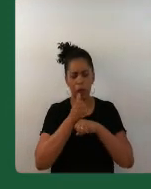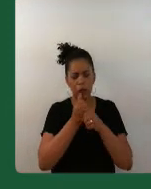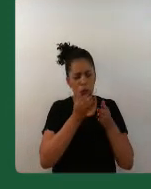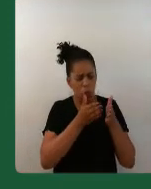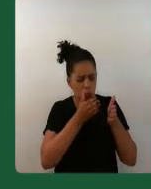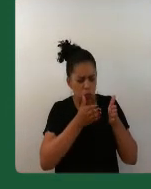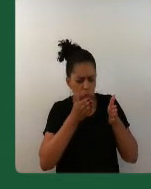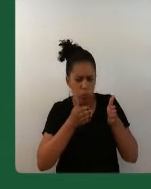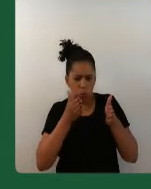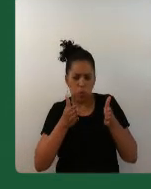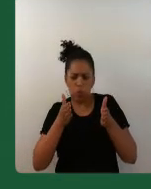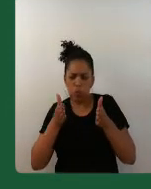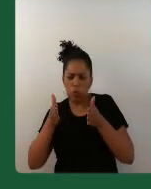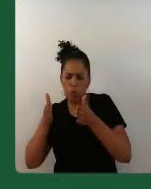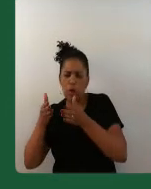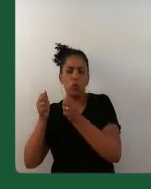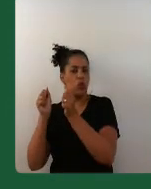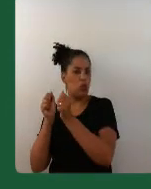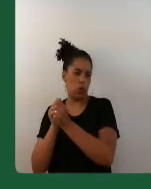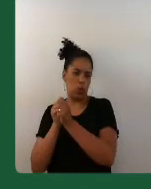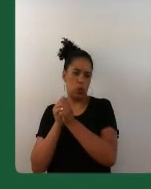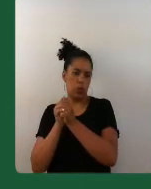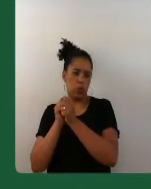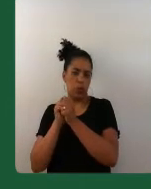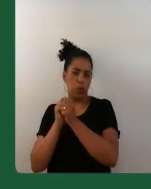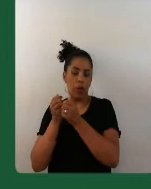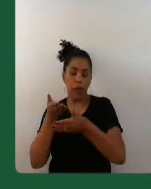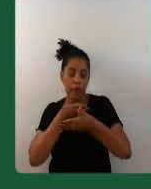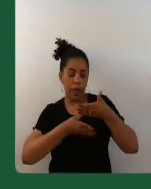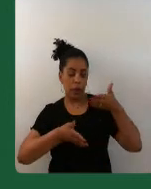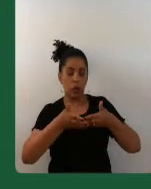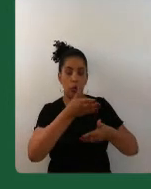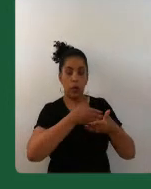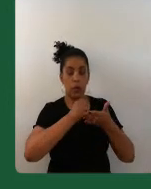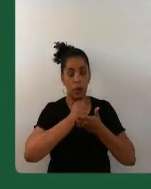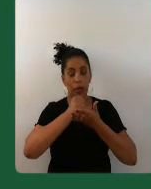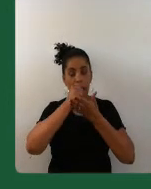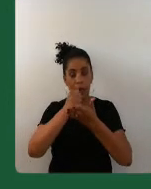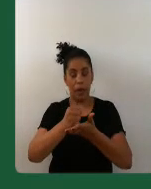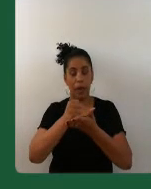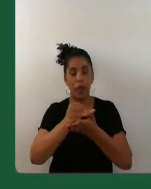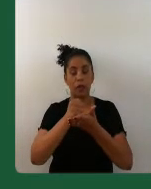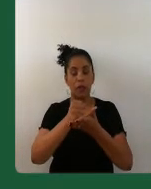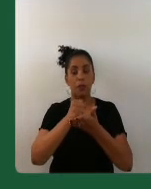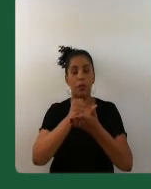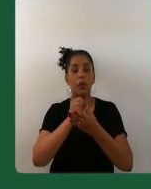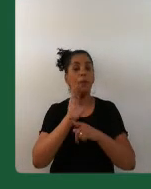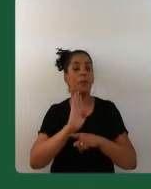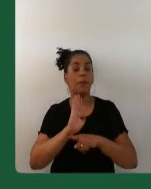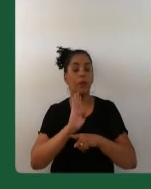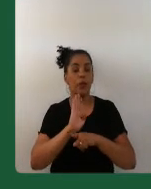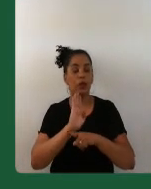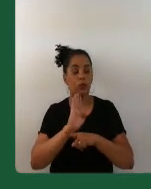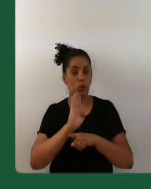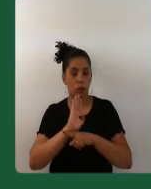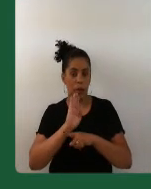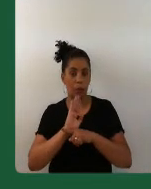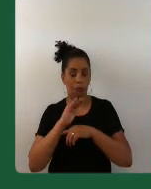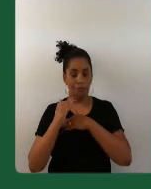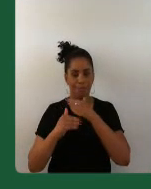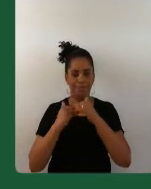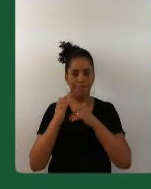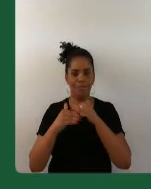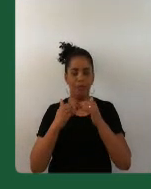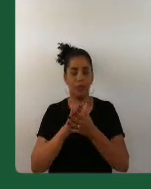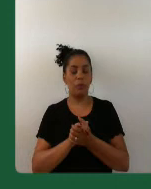o tratamento dele aqui. Articulação com a rede de apoio, a fim de contribuir para a adesão. Para